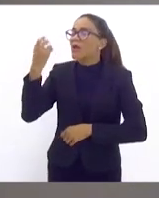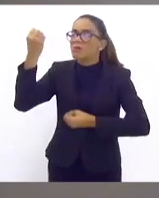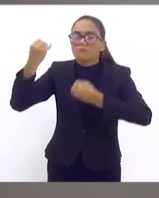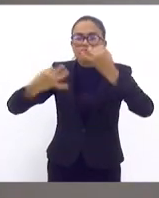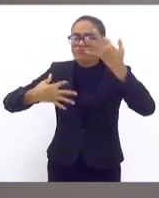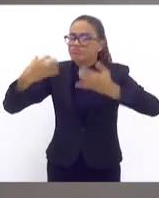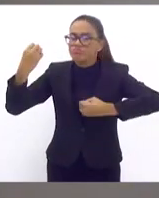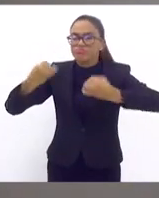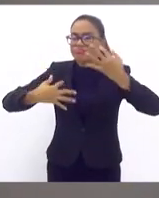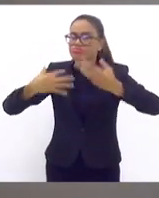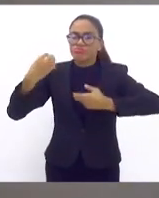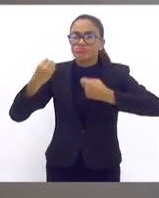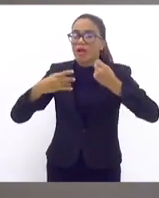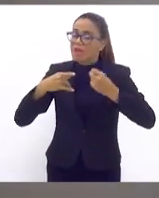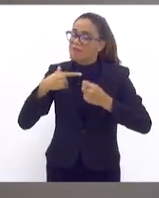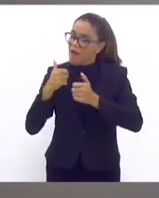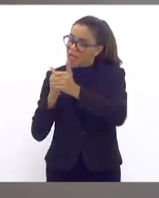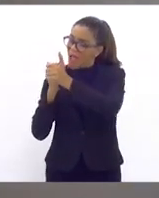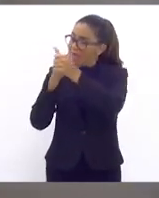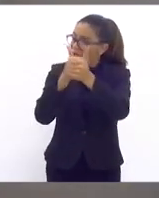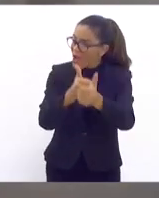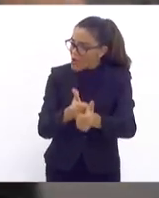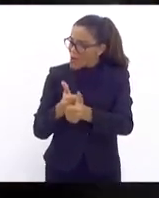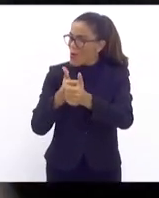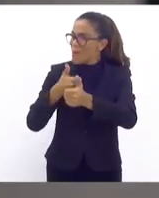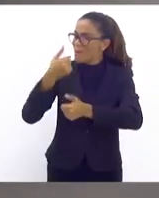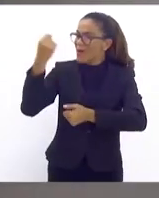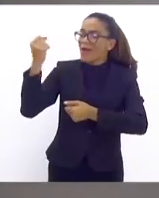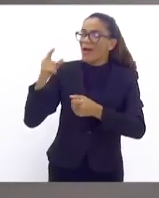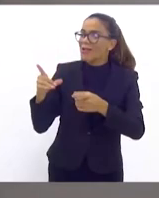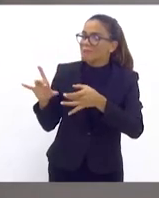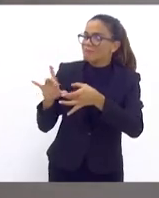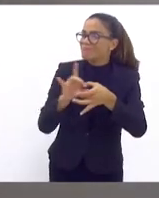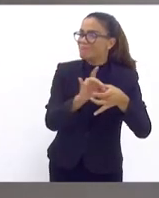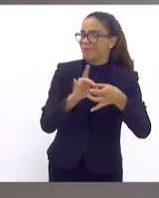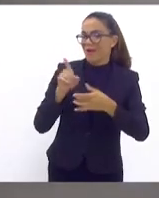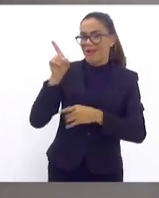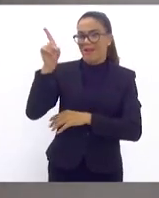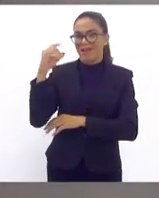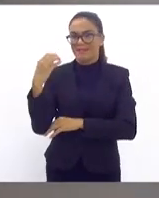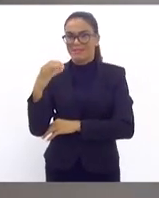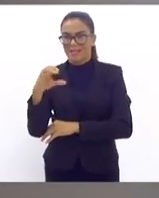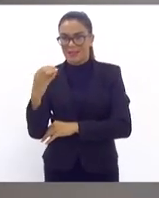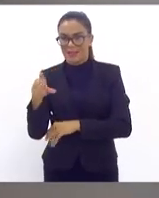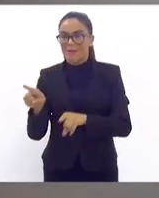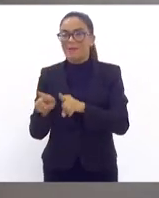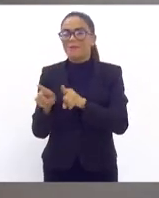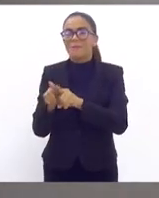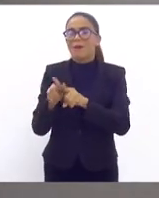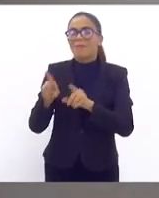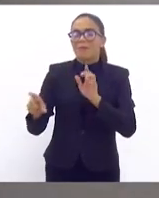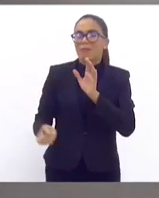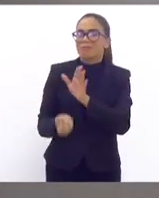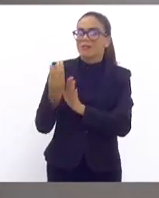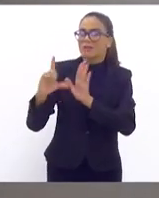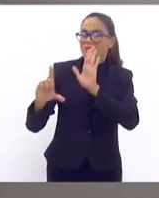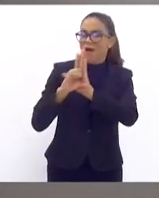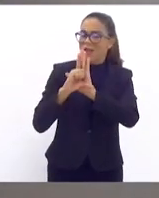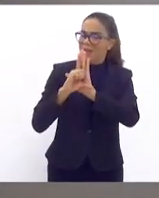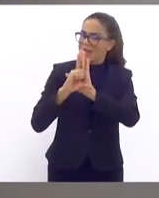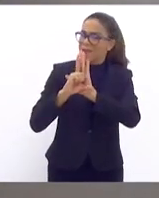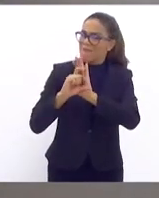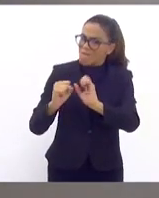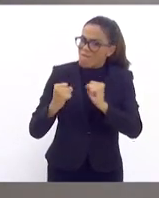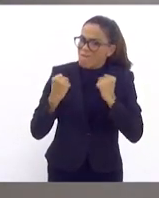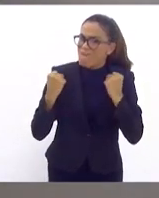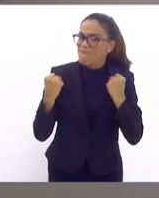expectativa daquilo que a gente precisa construir para proteção ambiental e para uma legislação forte que ajude